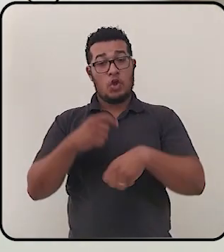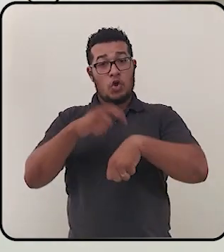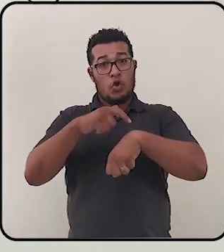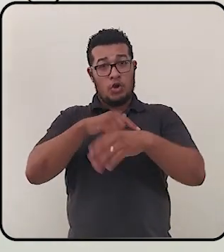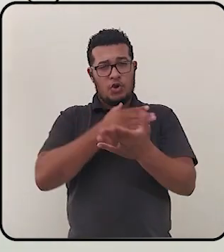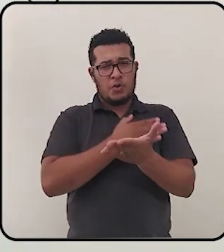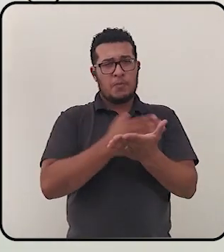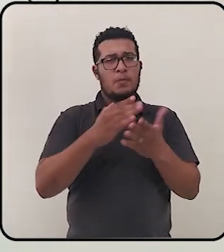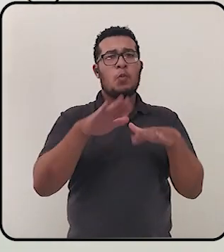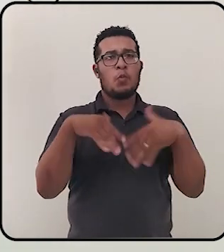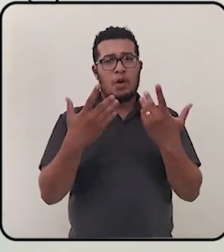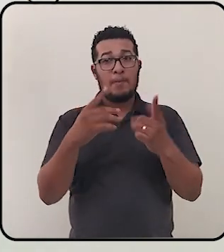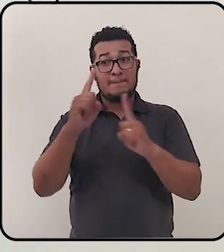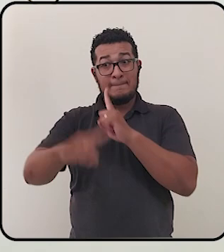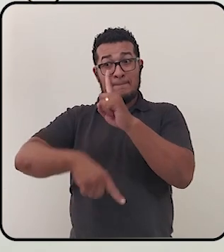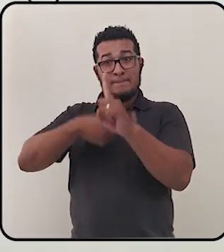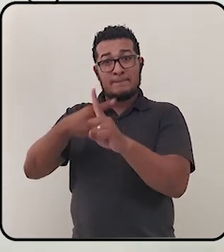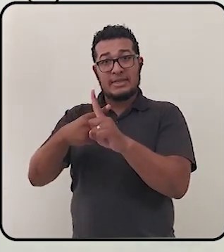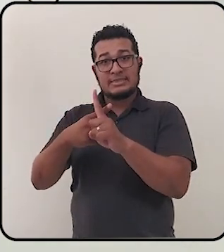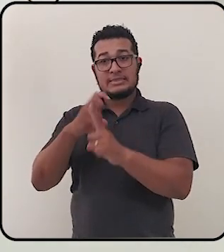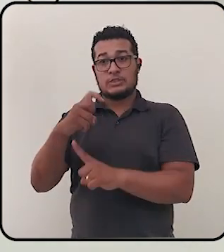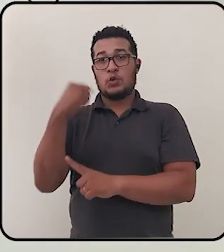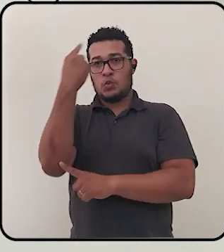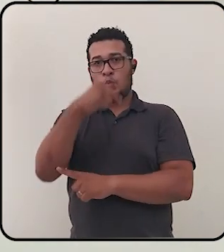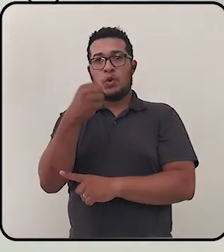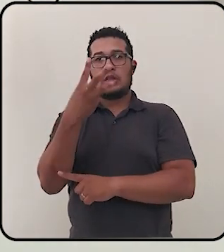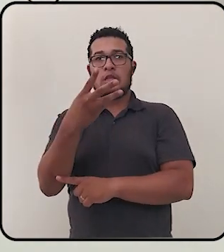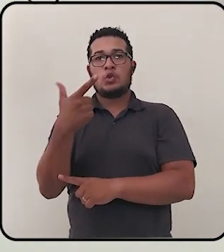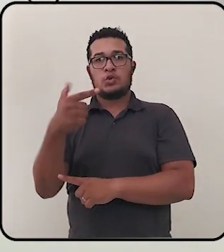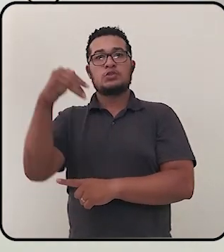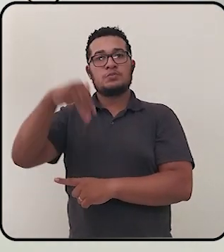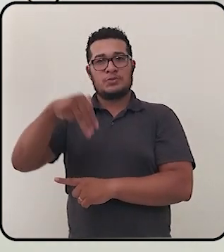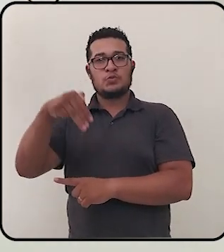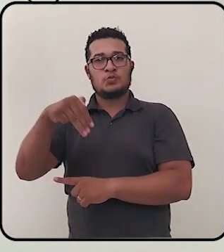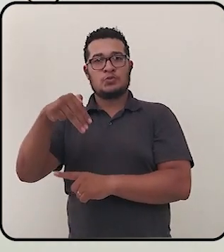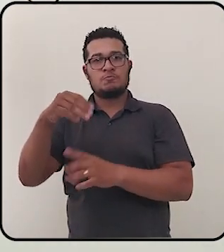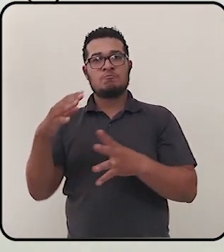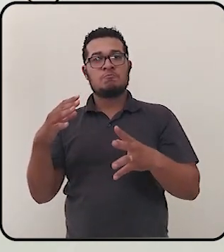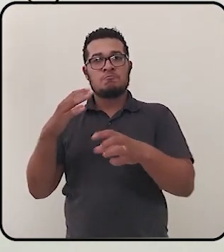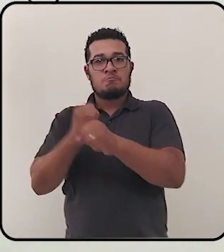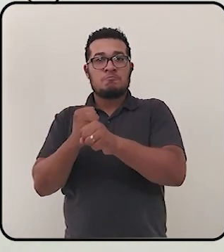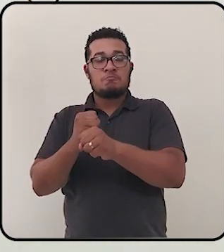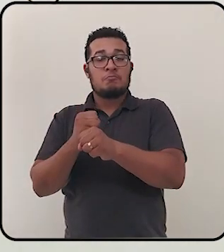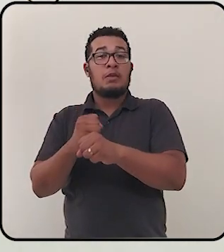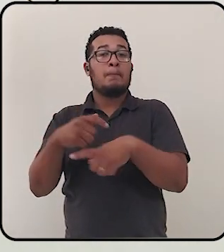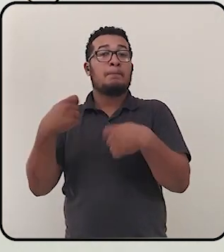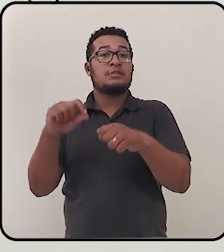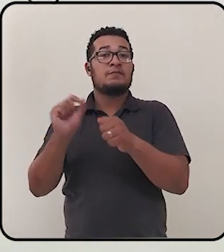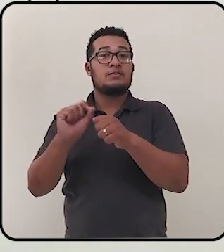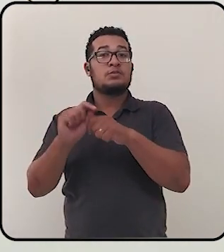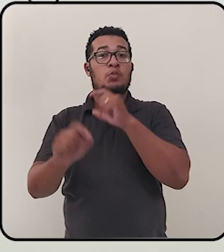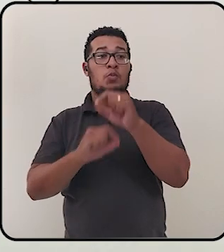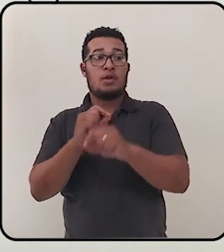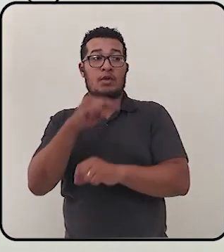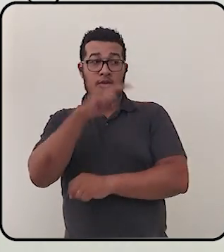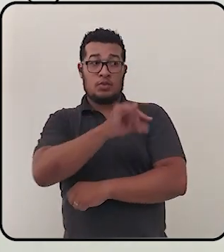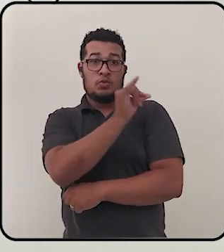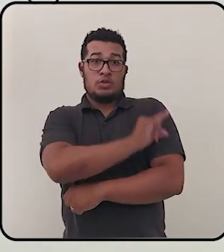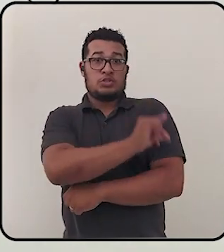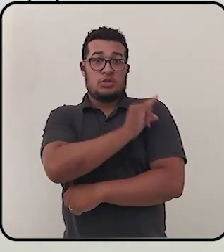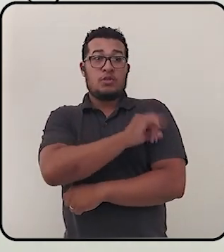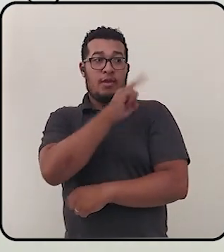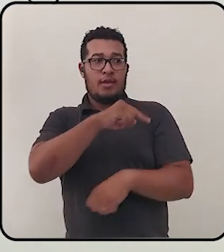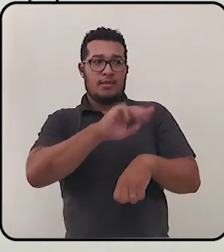ou menos se for inverso. Hora inicial mais 5 horas e 32 minutos.